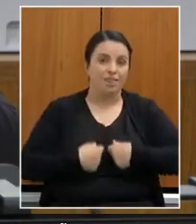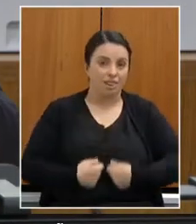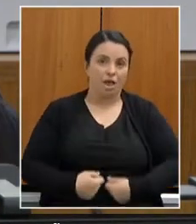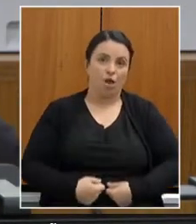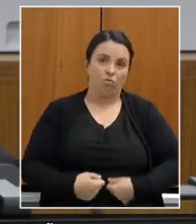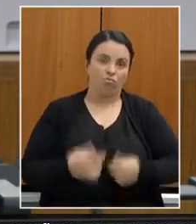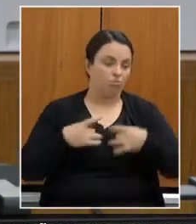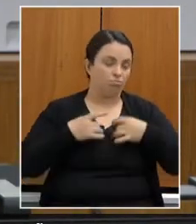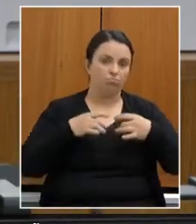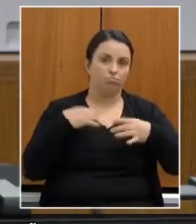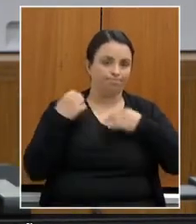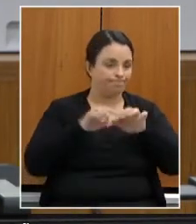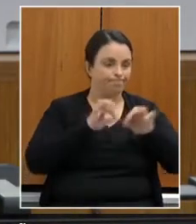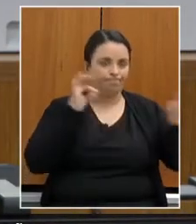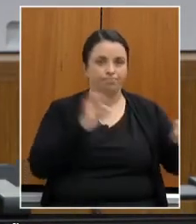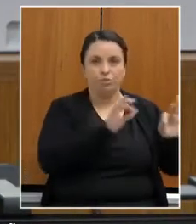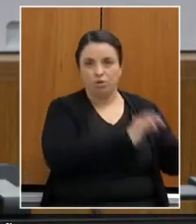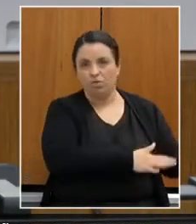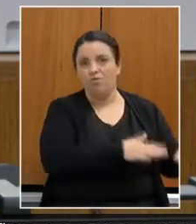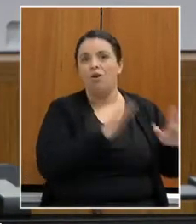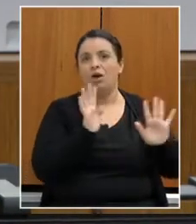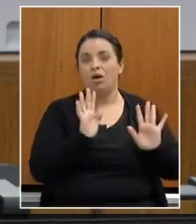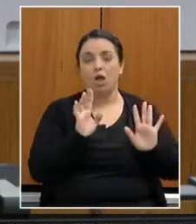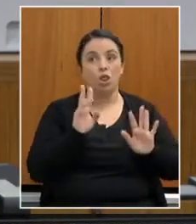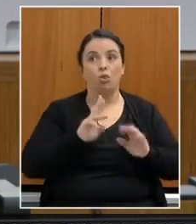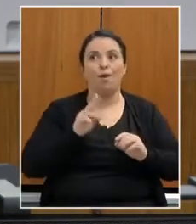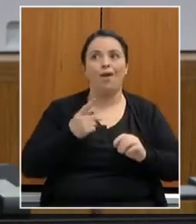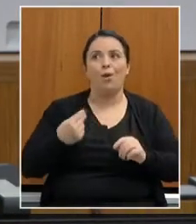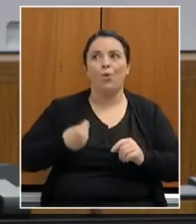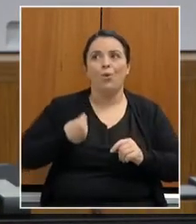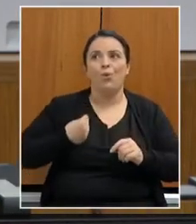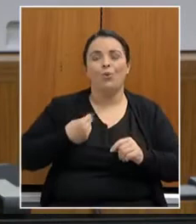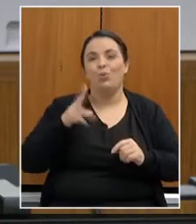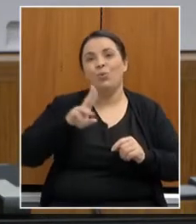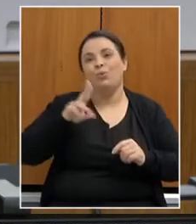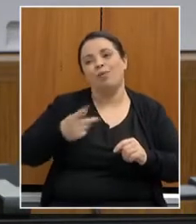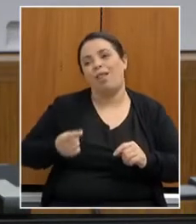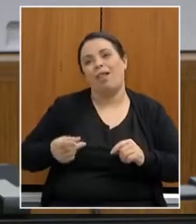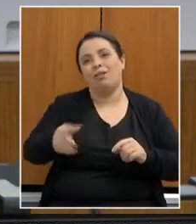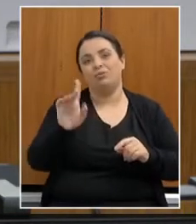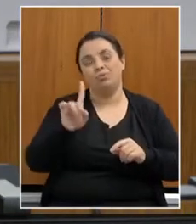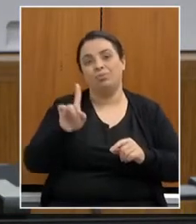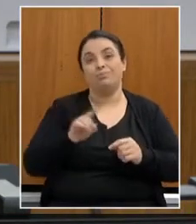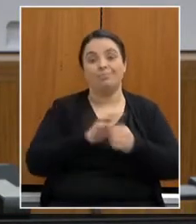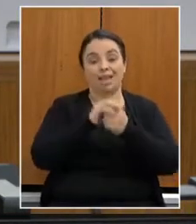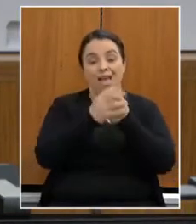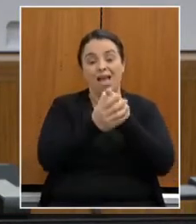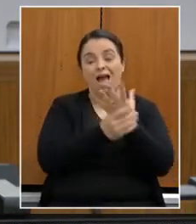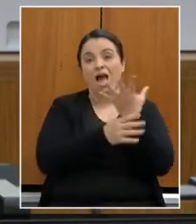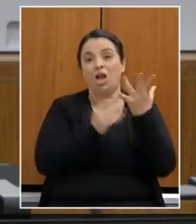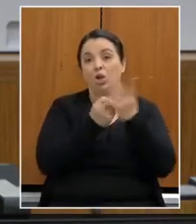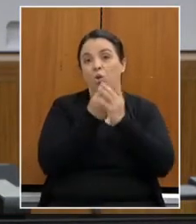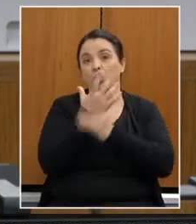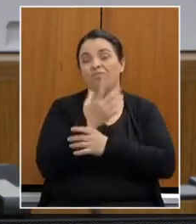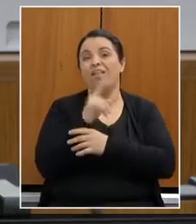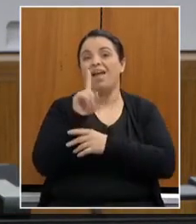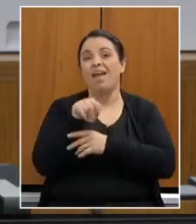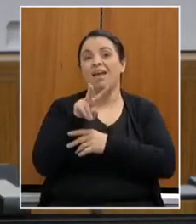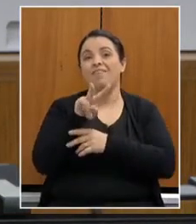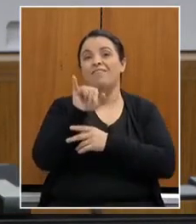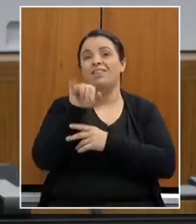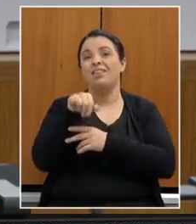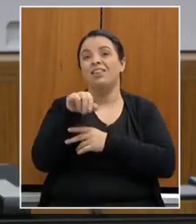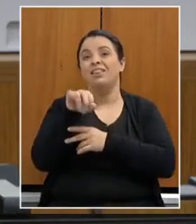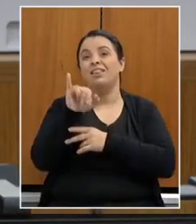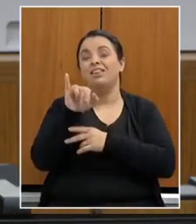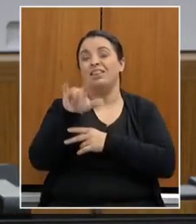mas eu reconheci ele como um avental que eu mesmo utilizava em hospital uma luva é luva de vinil porque a de látex ela tem muita